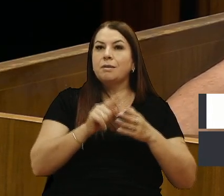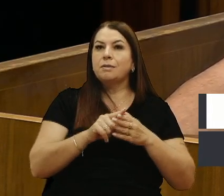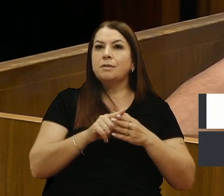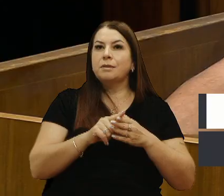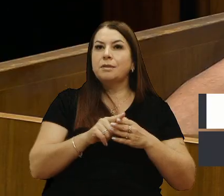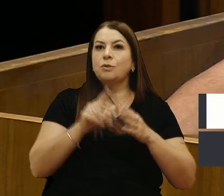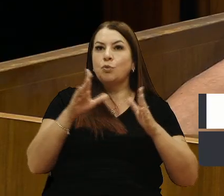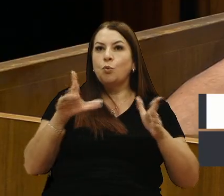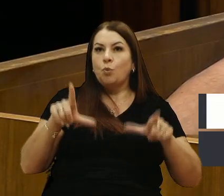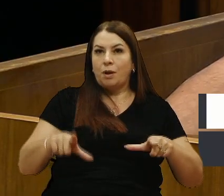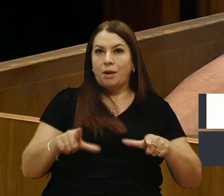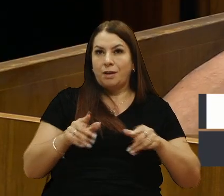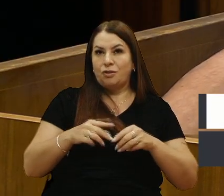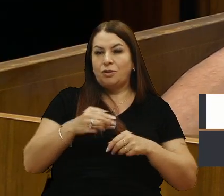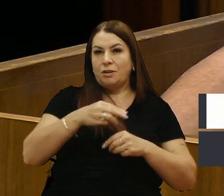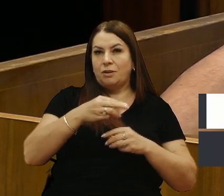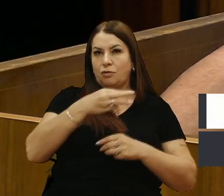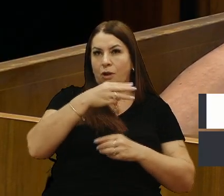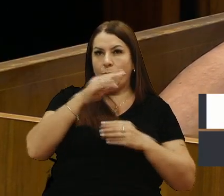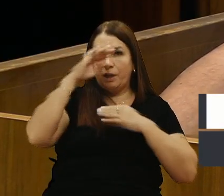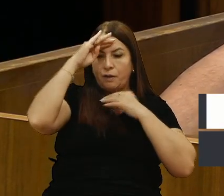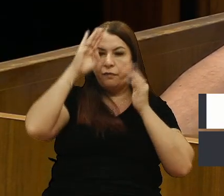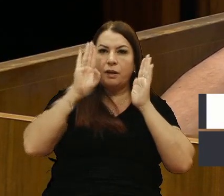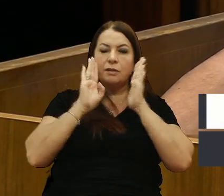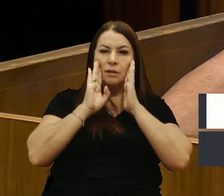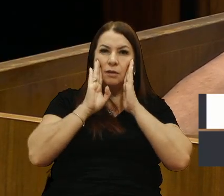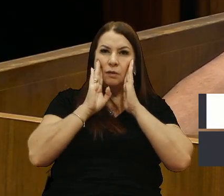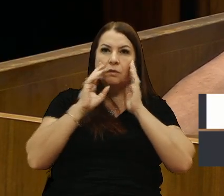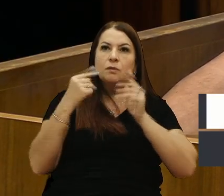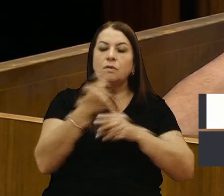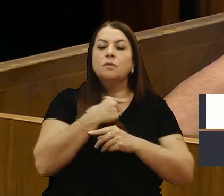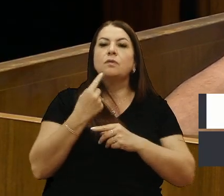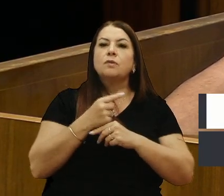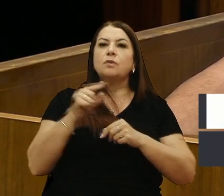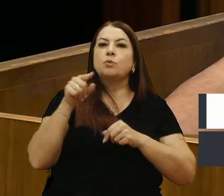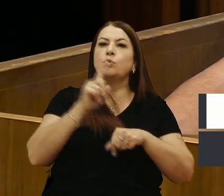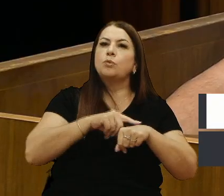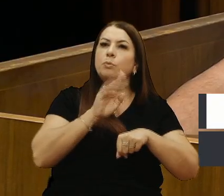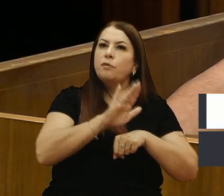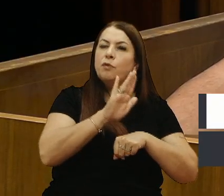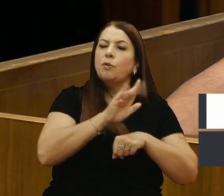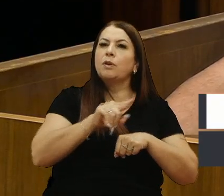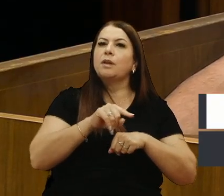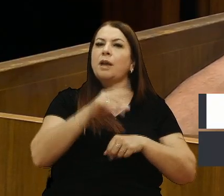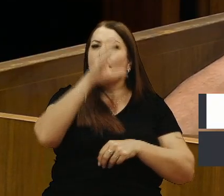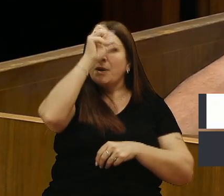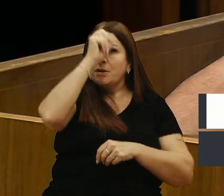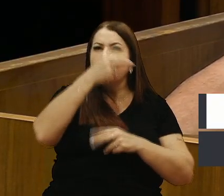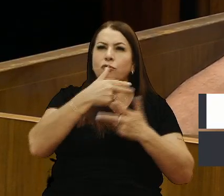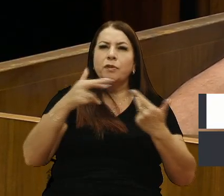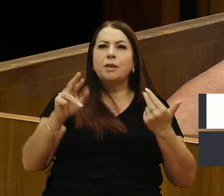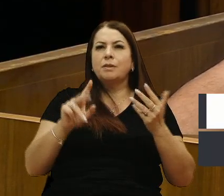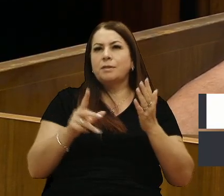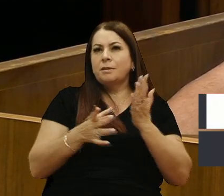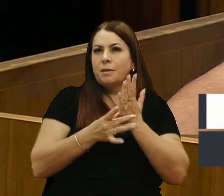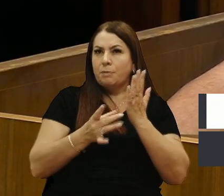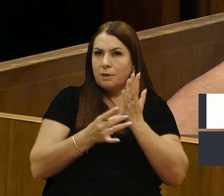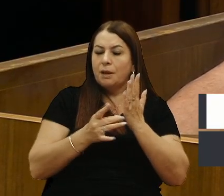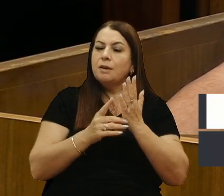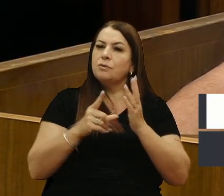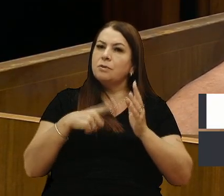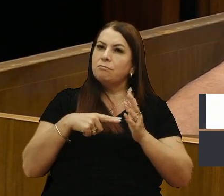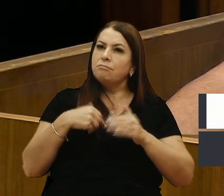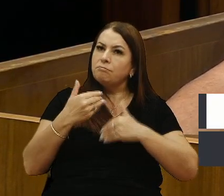convento de freiras. Durante seu tempo no convento, Noêmia aprendeu diversas habilidades que